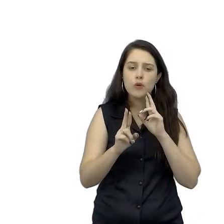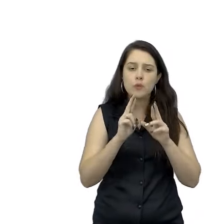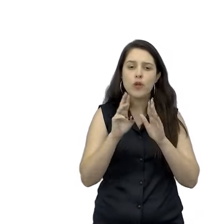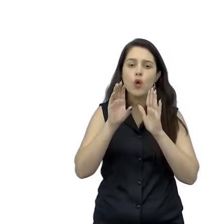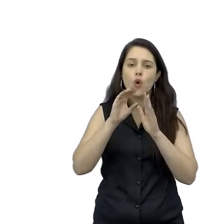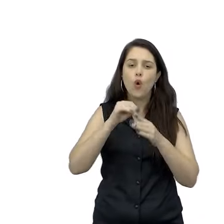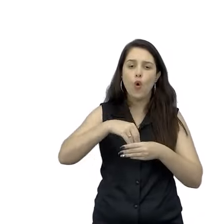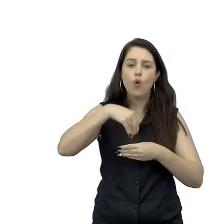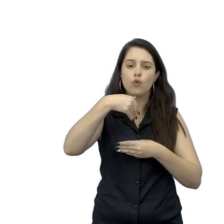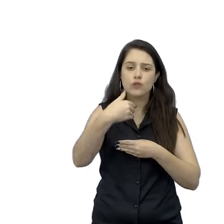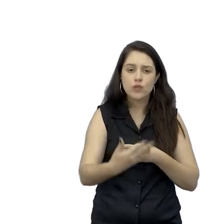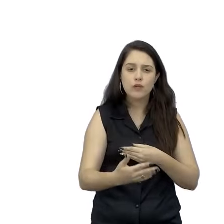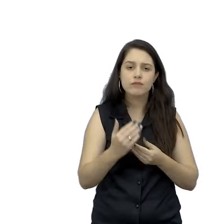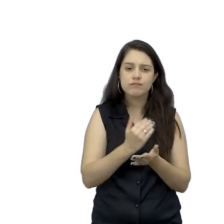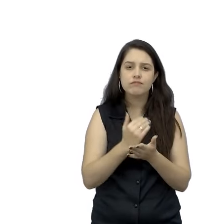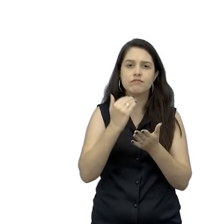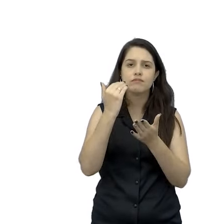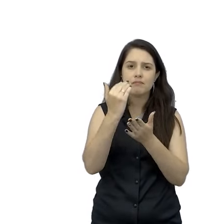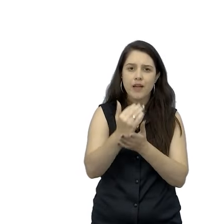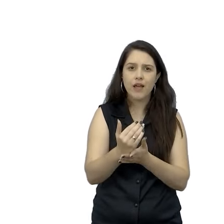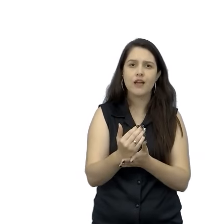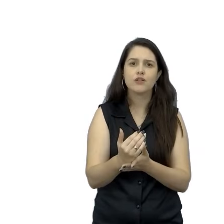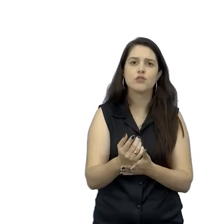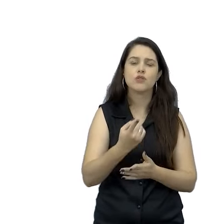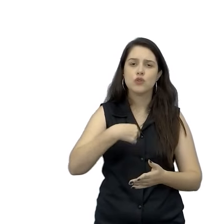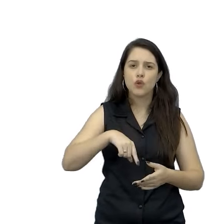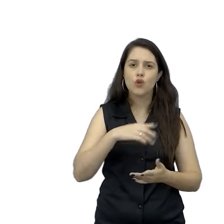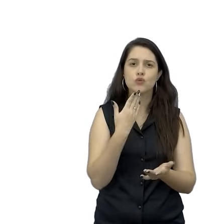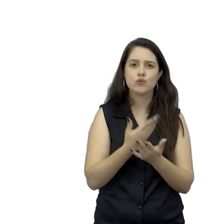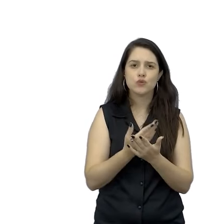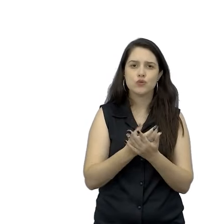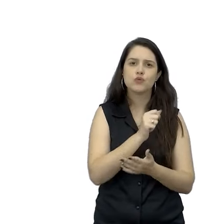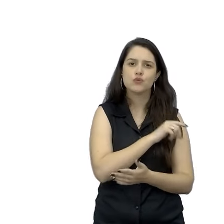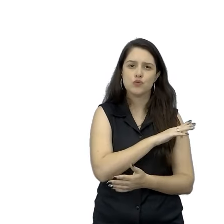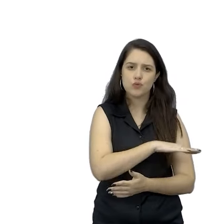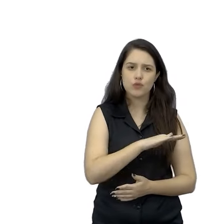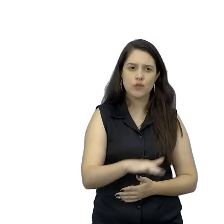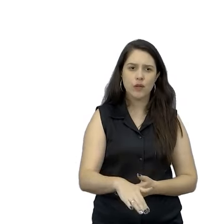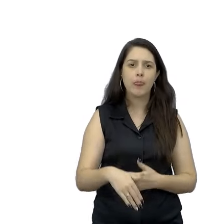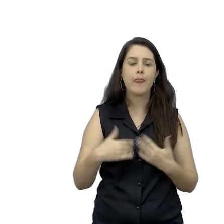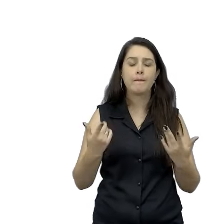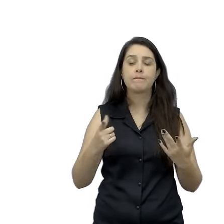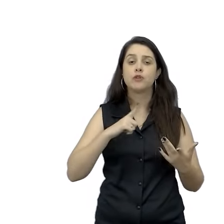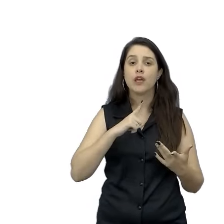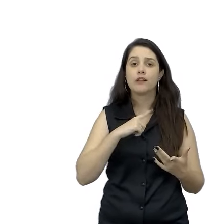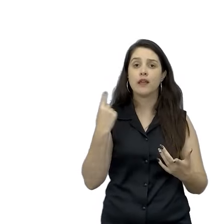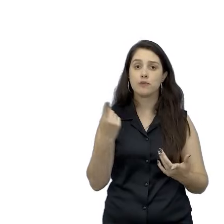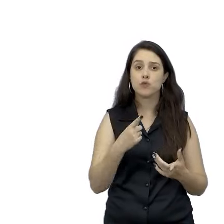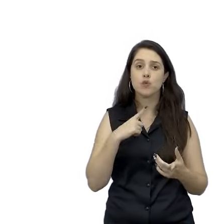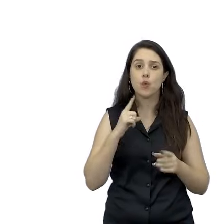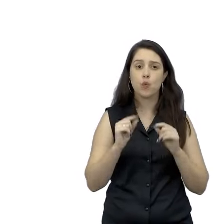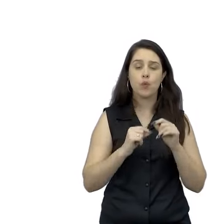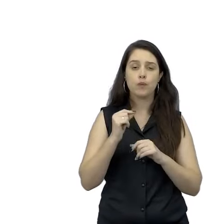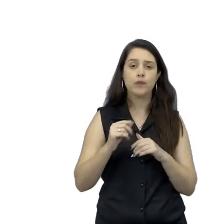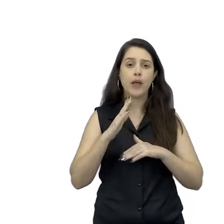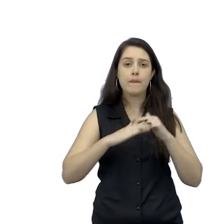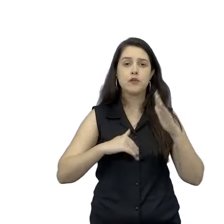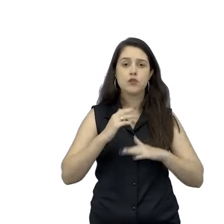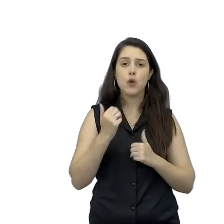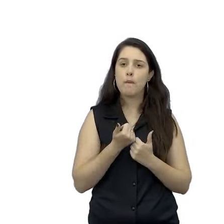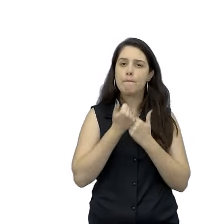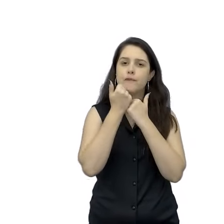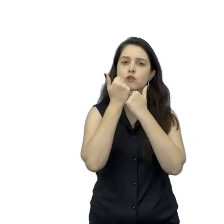seja mais significativo para os nossos estudantes. Bom, então aqui nós temos, né, as habilidades ainda